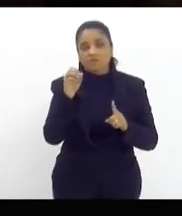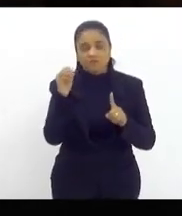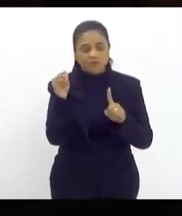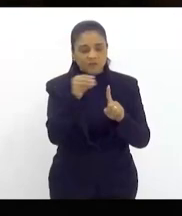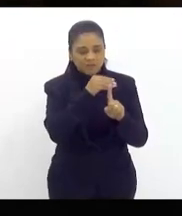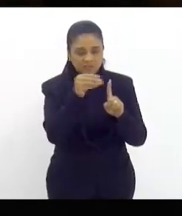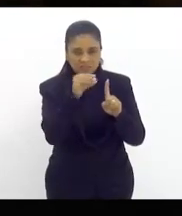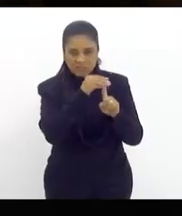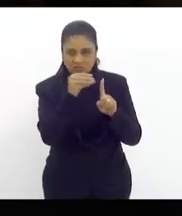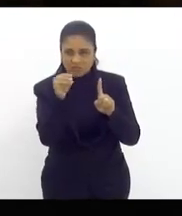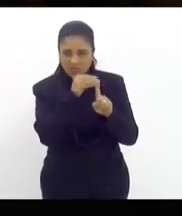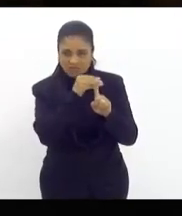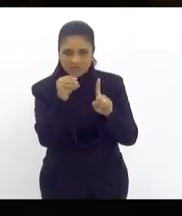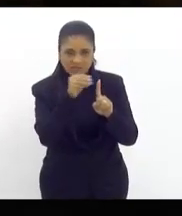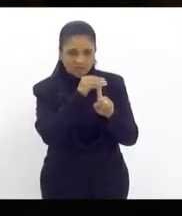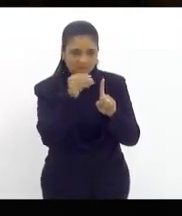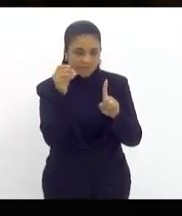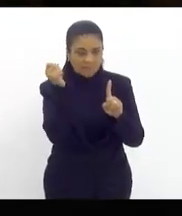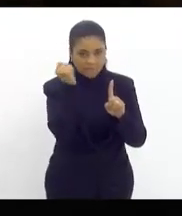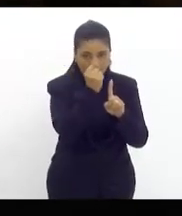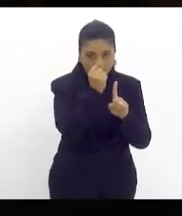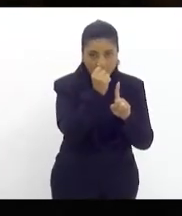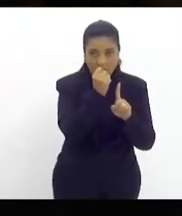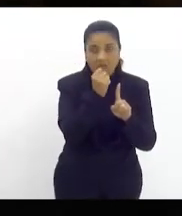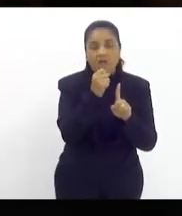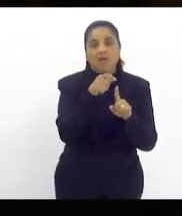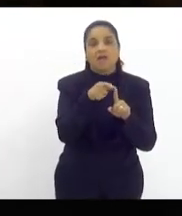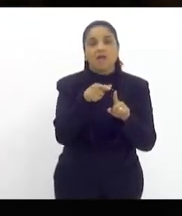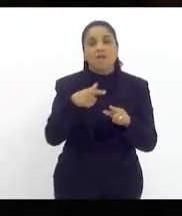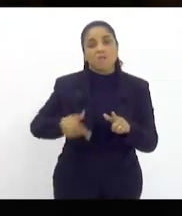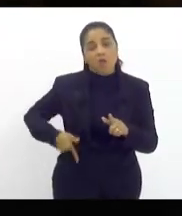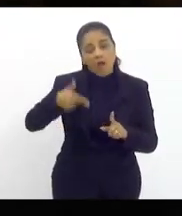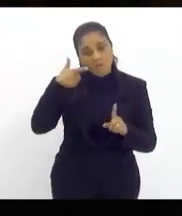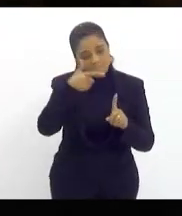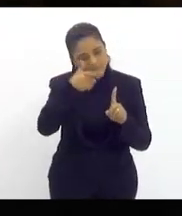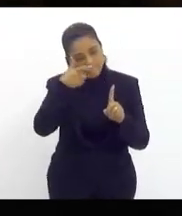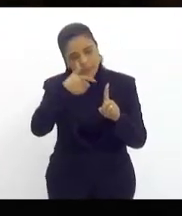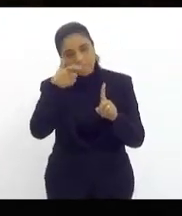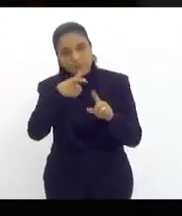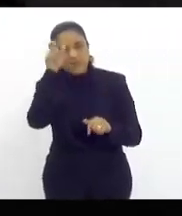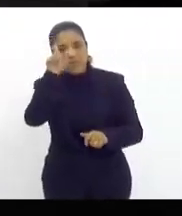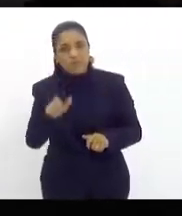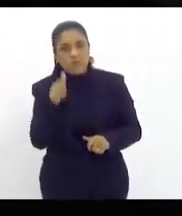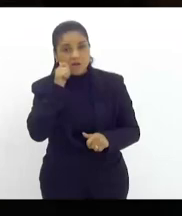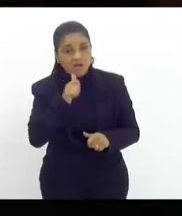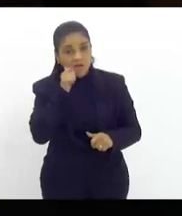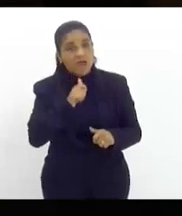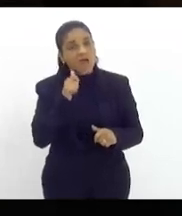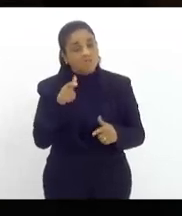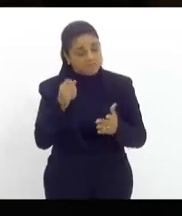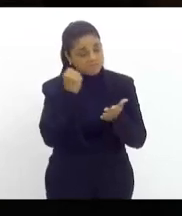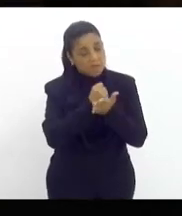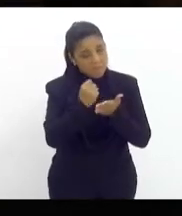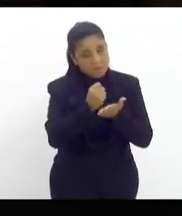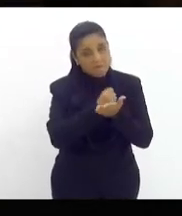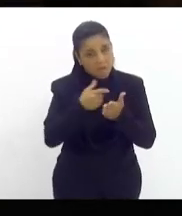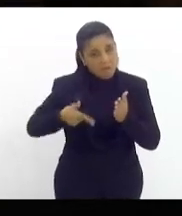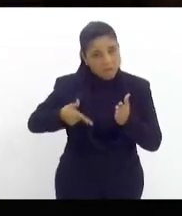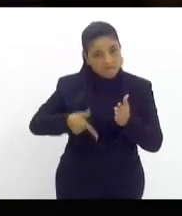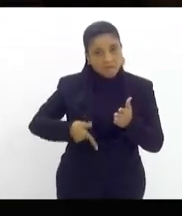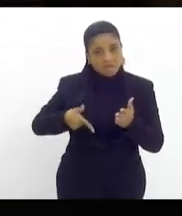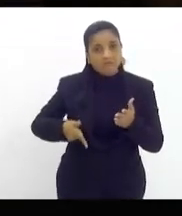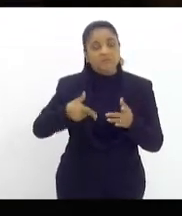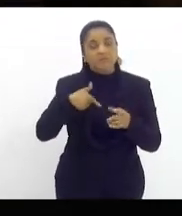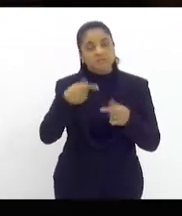armas de fogo e armas muitas vezes legalizadas então se a gente quer também explorar e